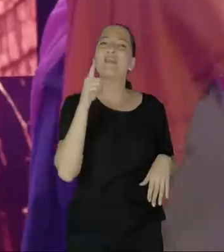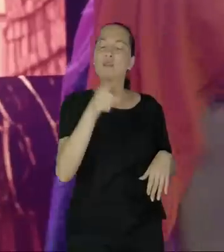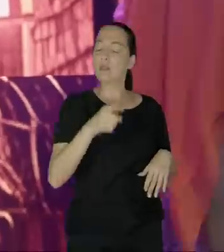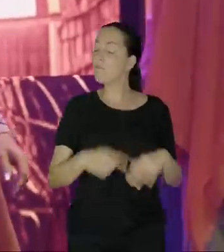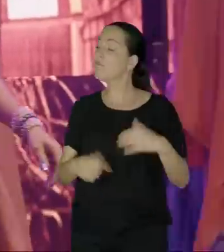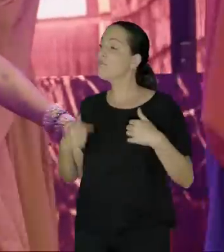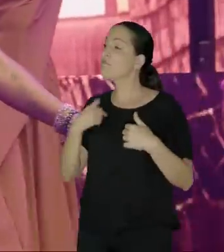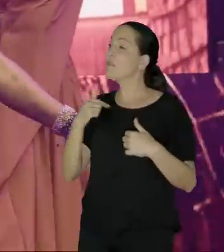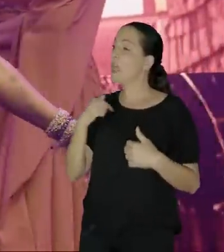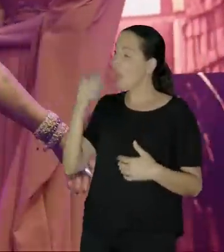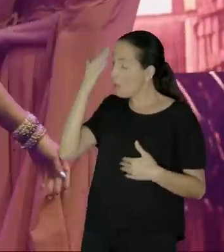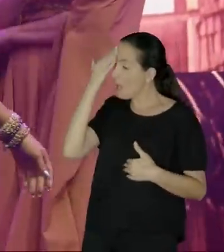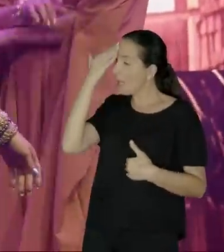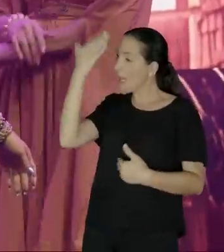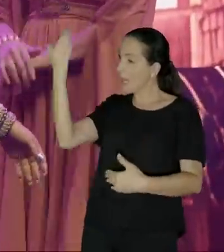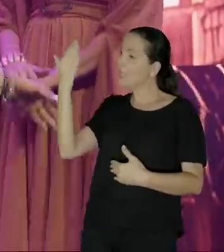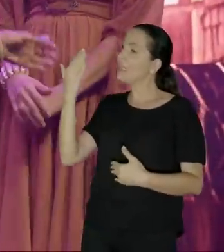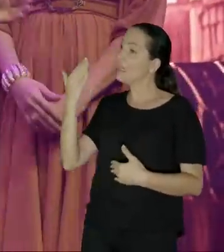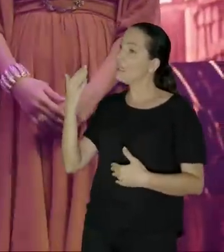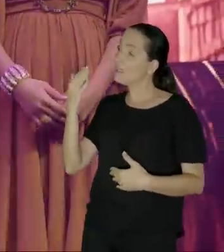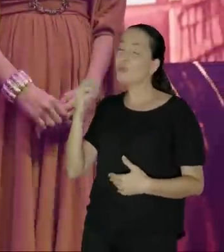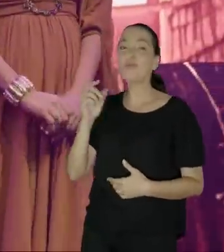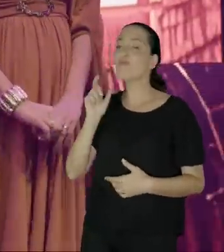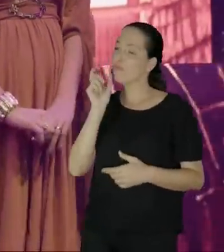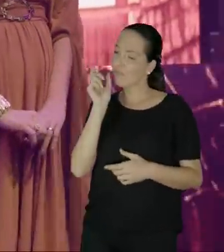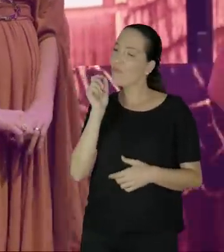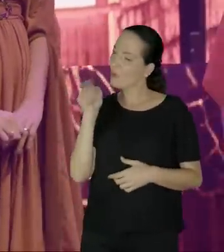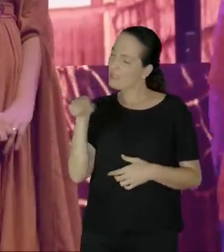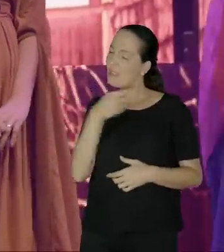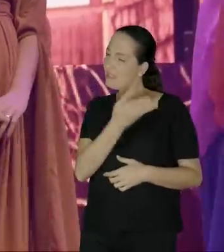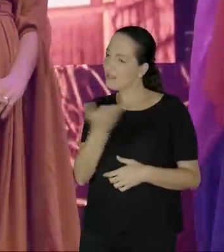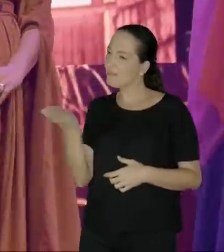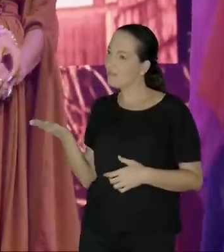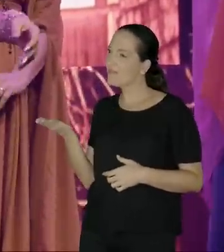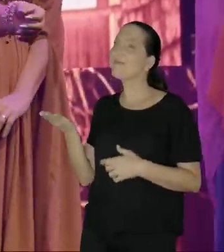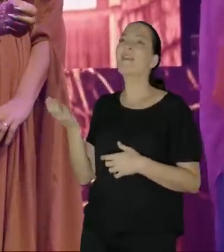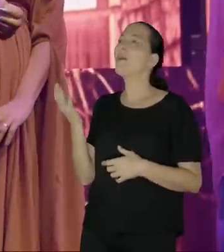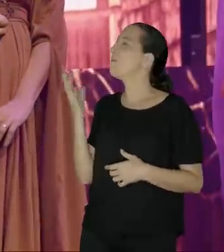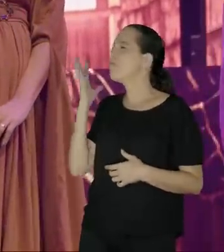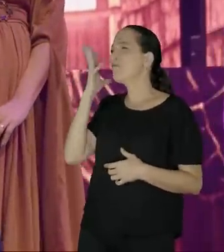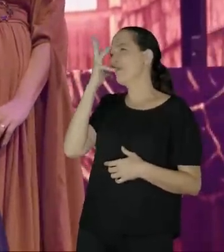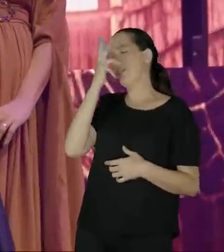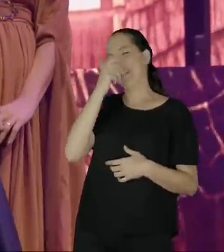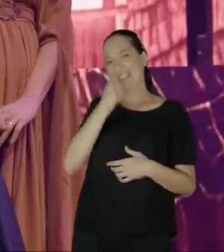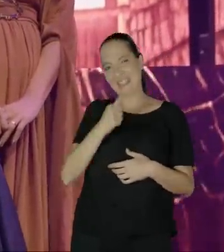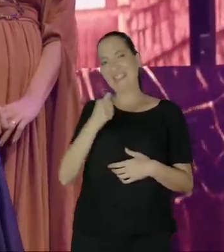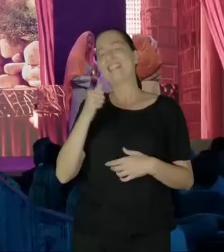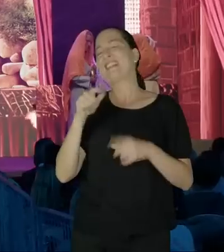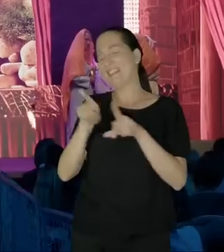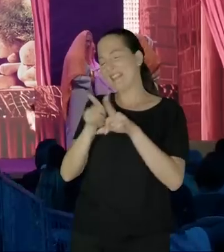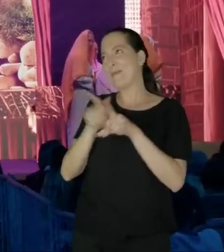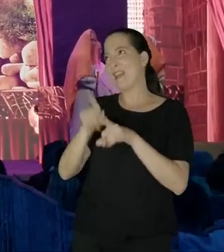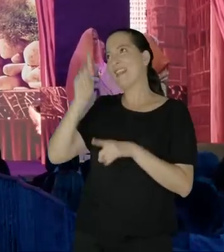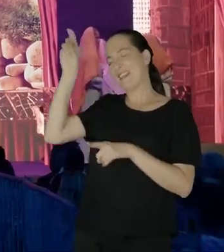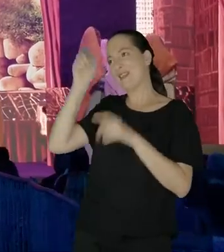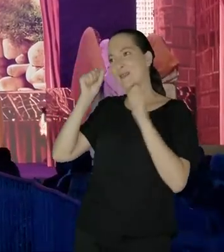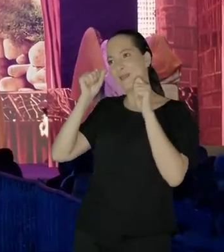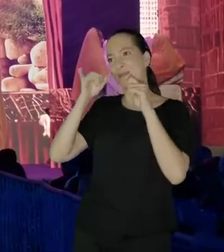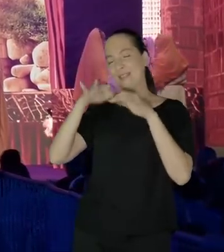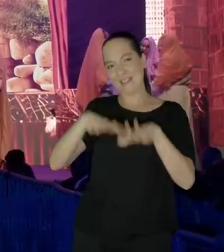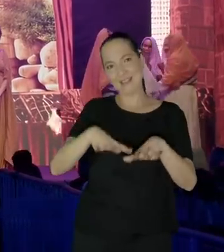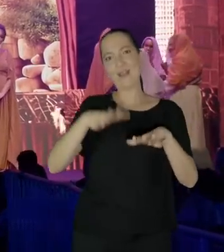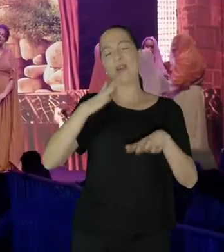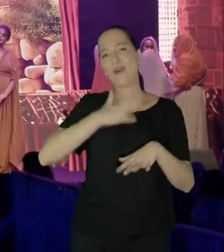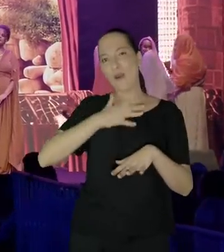palavras, Évora, Cláudia e Lívia. Também és uma mulher agradável aos deuses. Todas